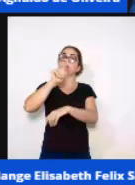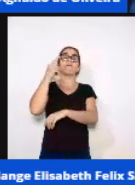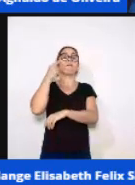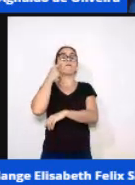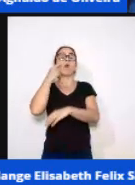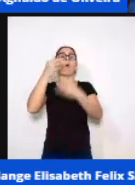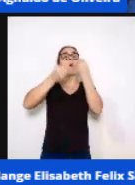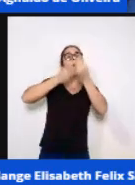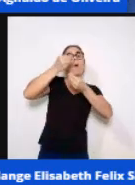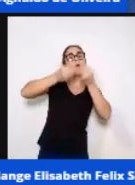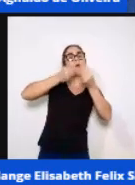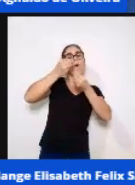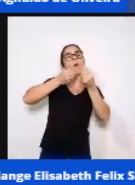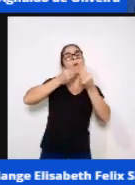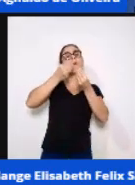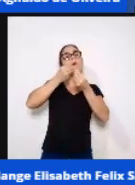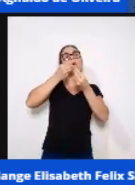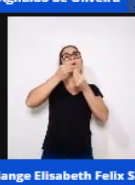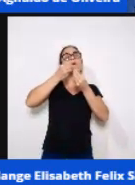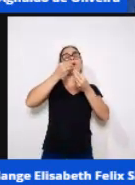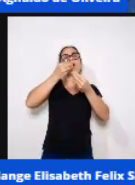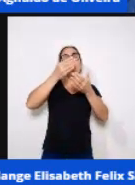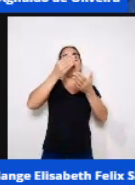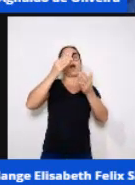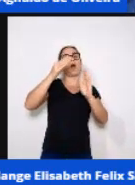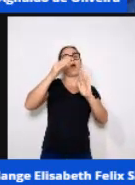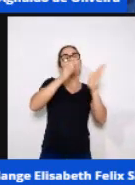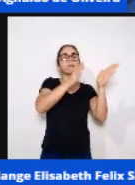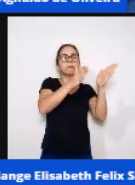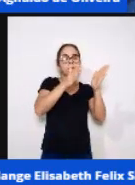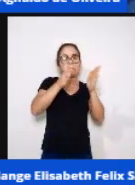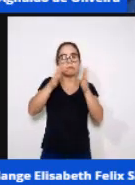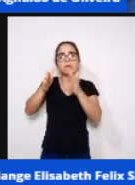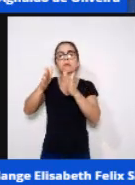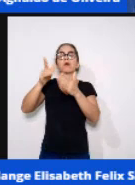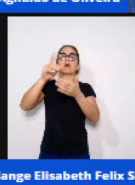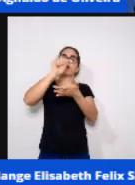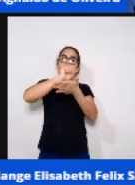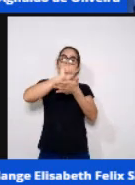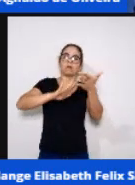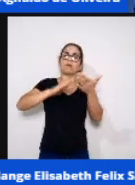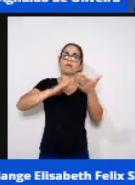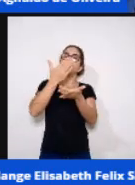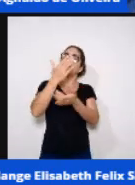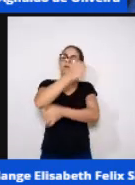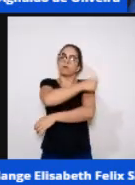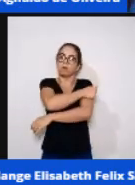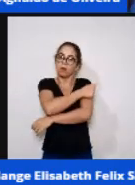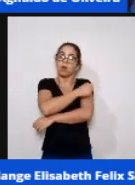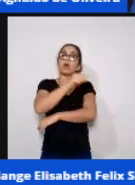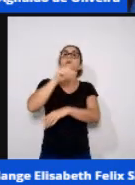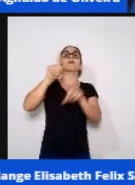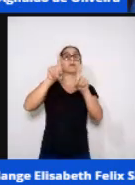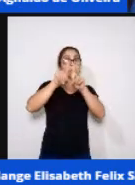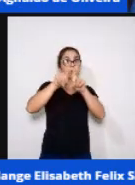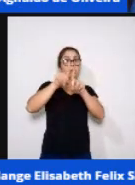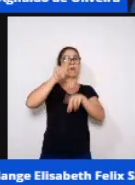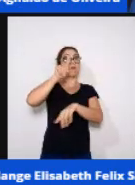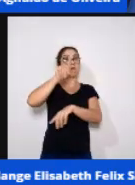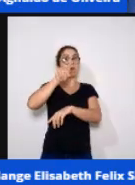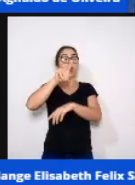da atividade do aluno, como serve também para avaliar o seu trabalho em relação a repensar possíveis aulas